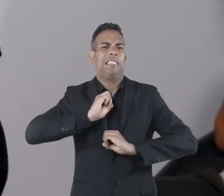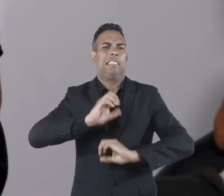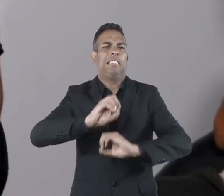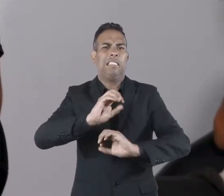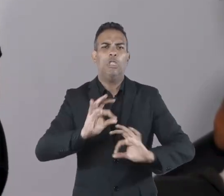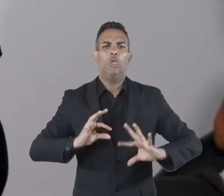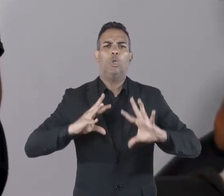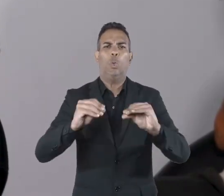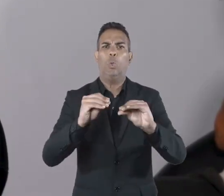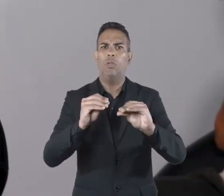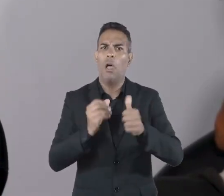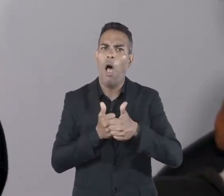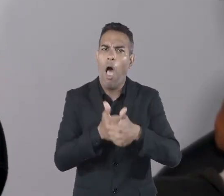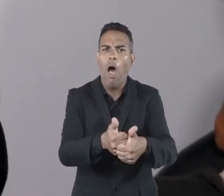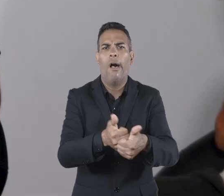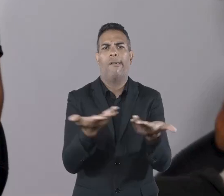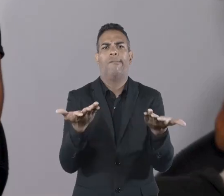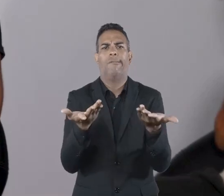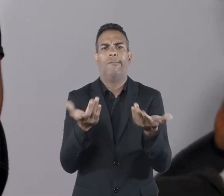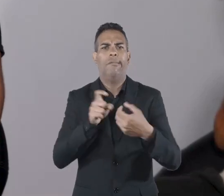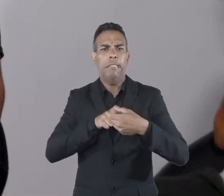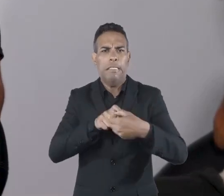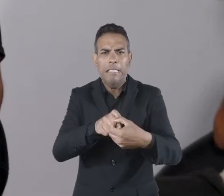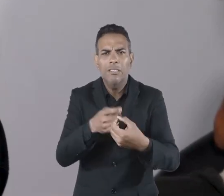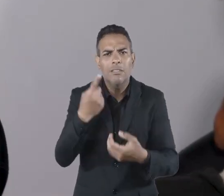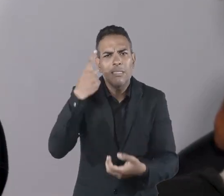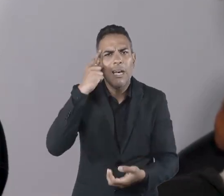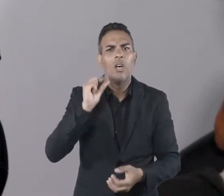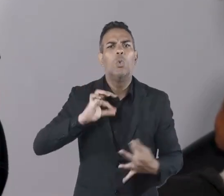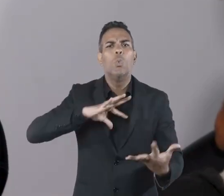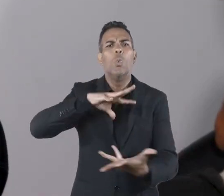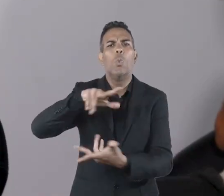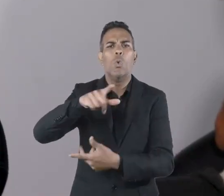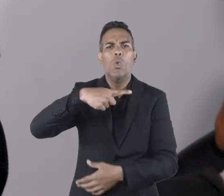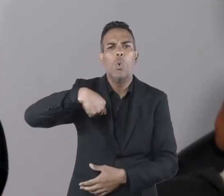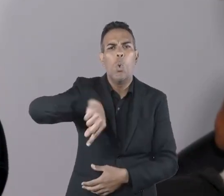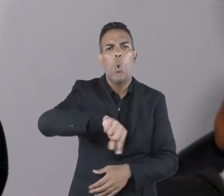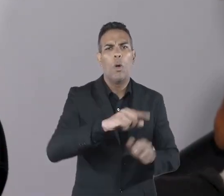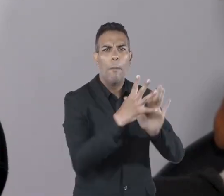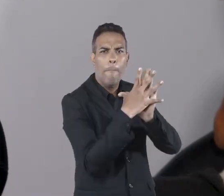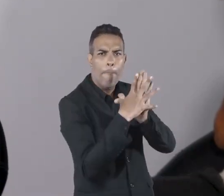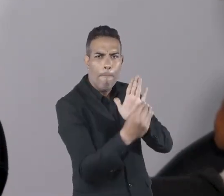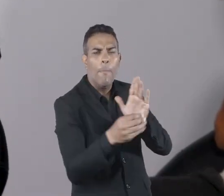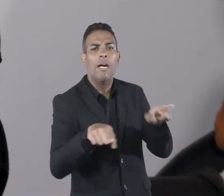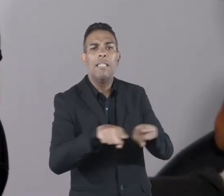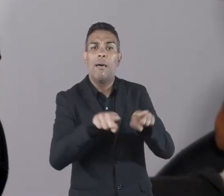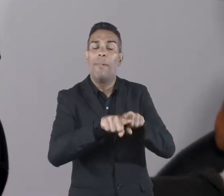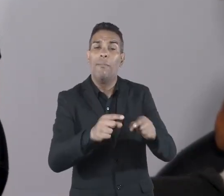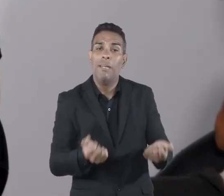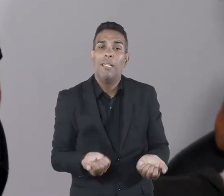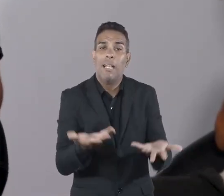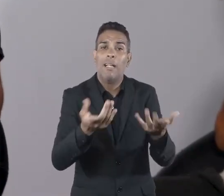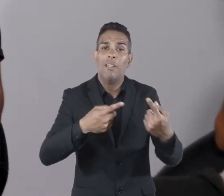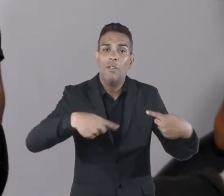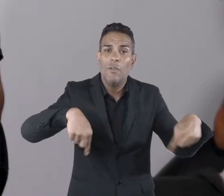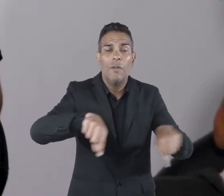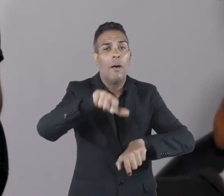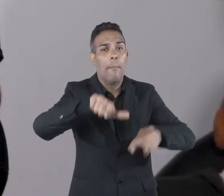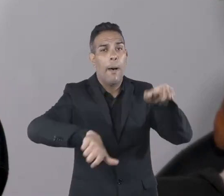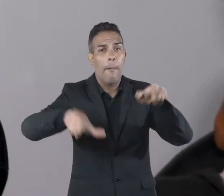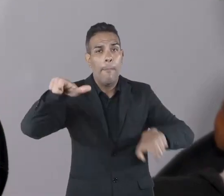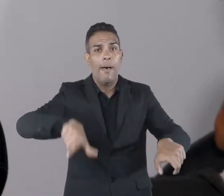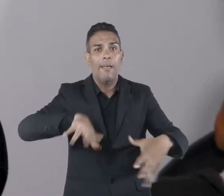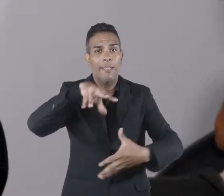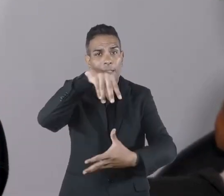quer, obviamente, né, doutrinar ninguém, não quer que os nossos alunos, que a nossa sala de aula entendam o mundo como a gente entende, mas a gente quer